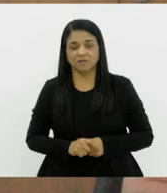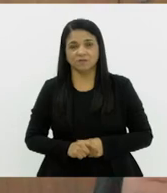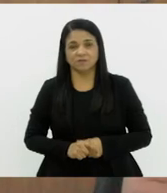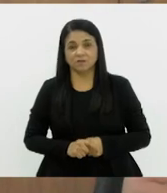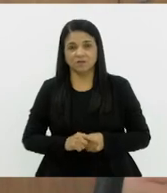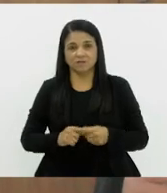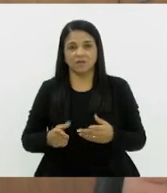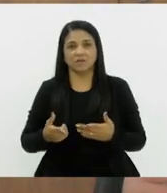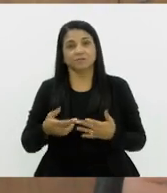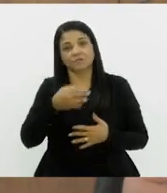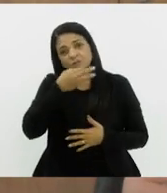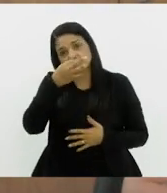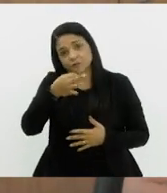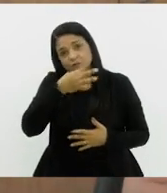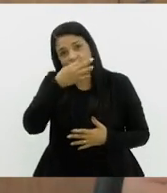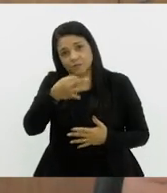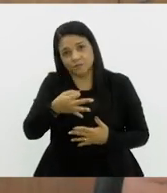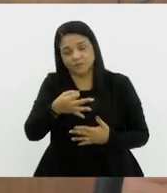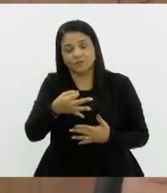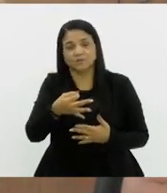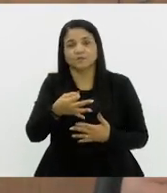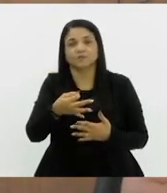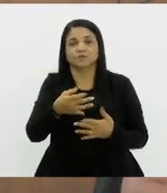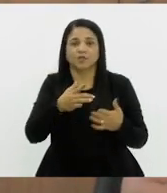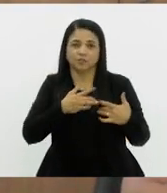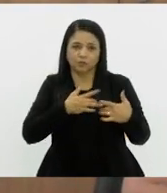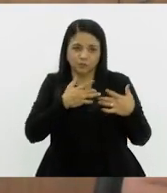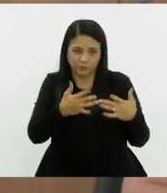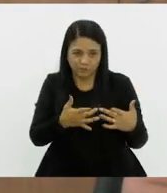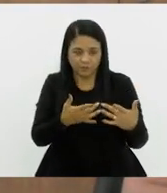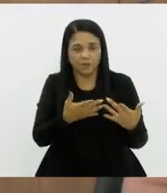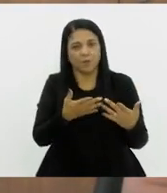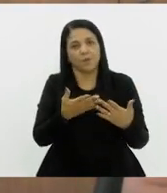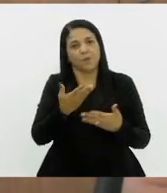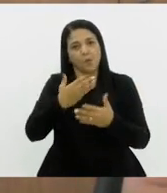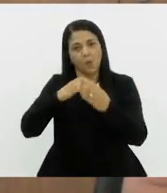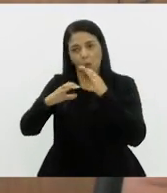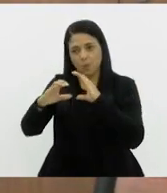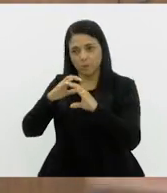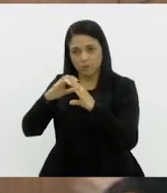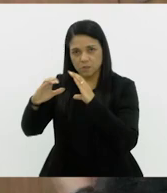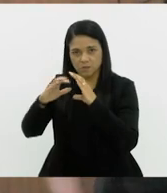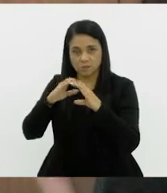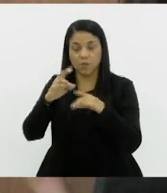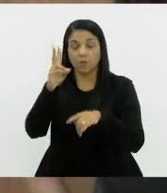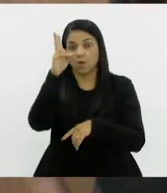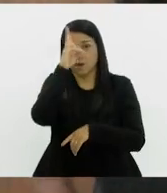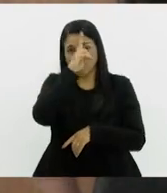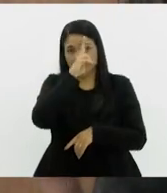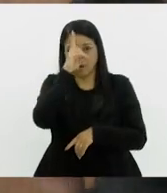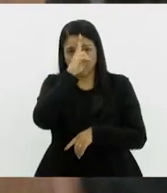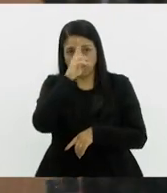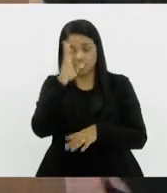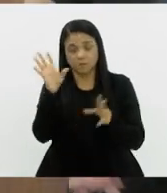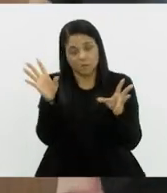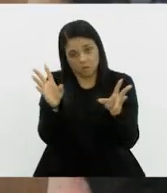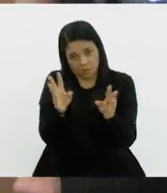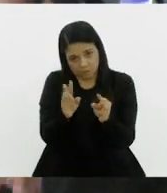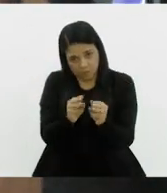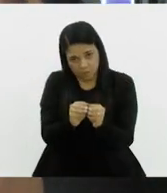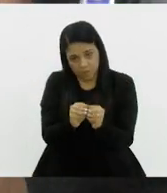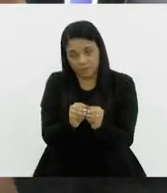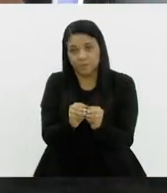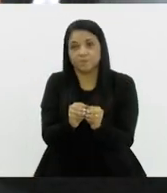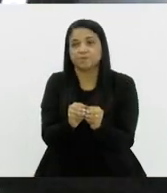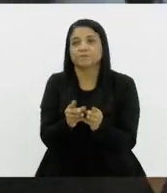a gente se coloca à disposição para manter o nosso canal de comunicação aberto. Lembrando que, para concluir, doutor